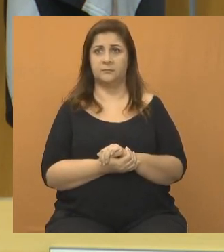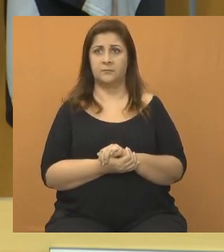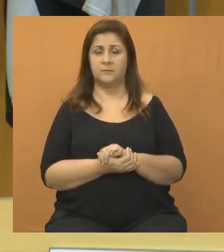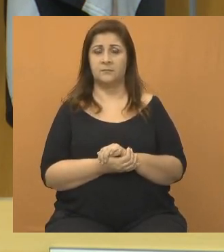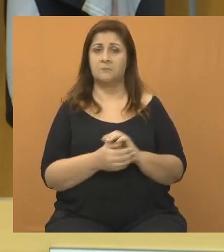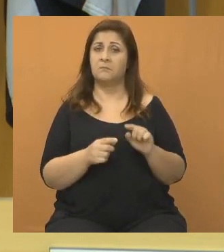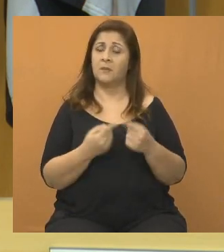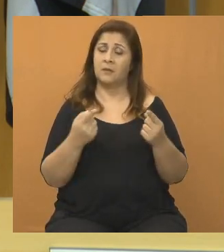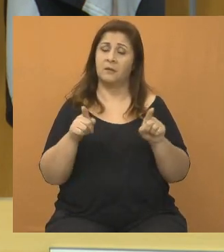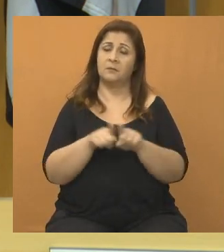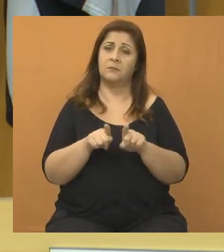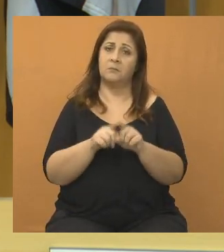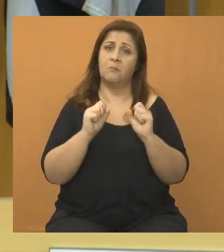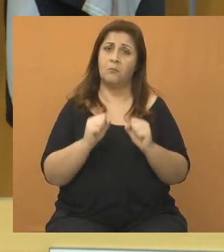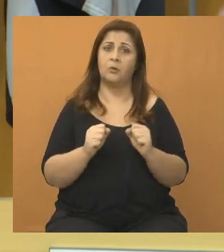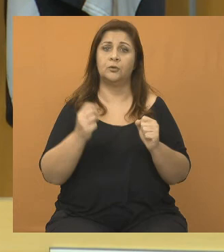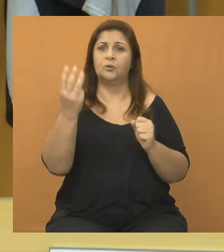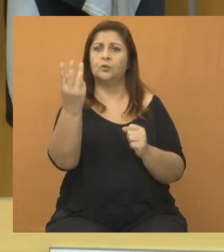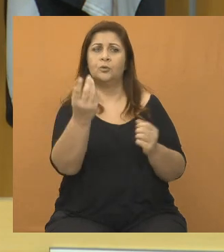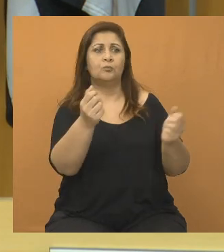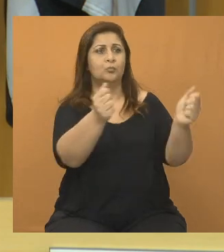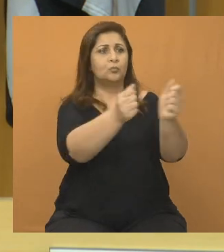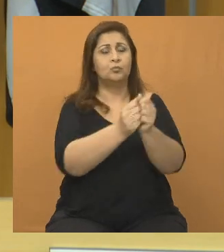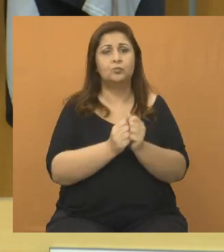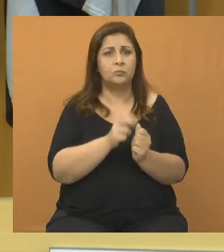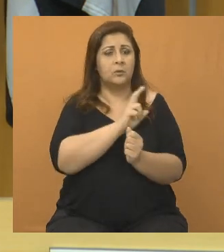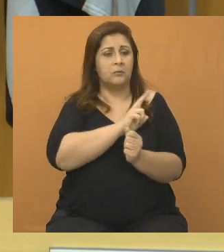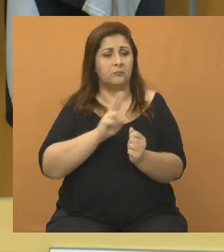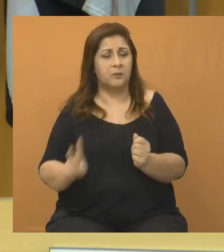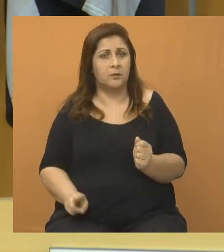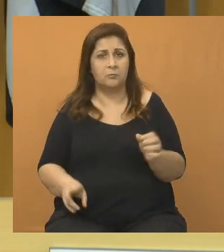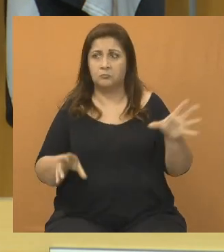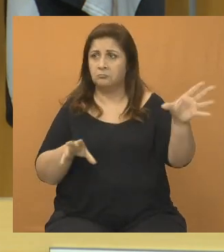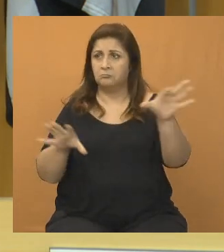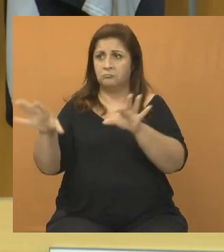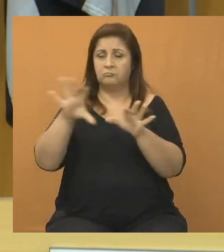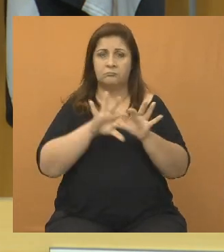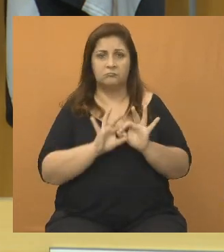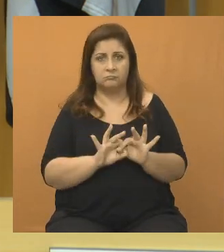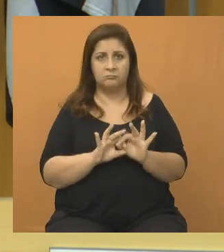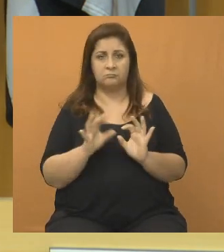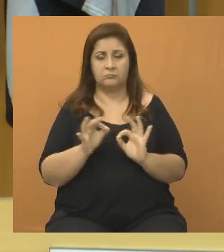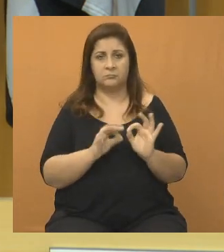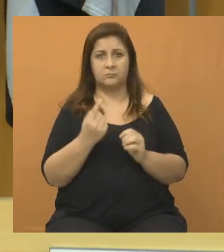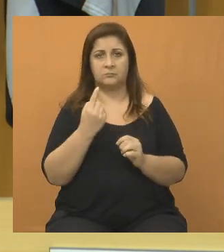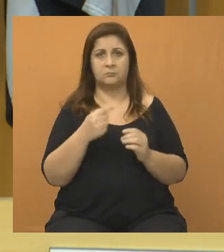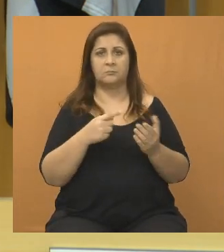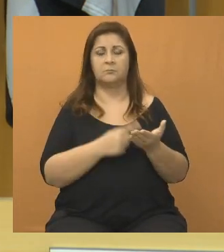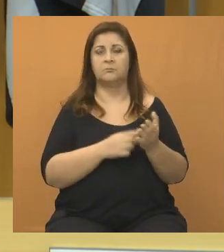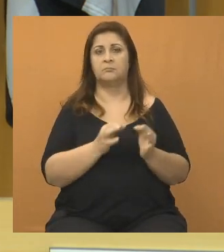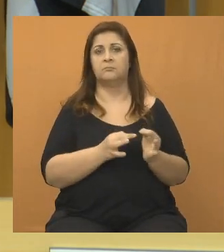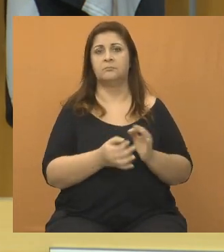mas nada impede que seja somado com os demais vereadores e seja uma proposta coletiva.